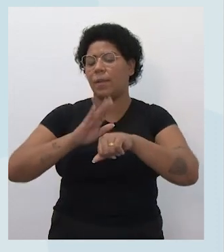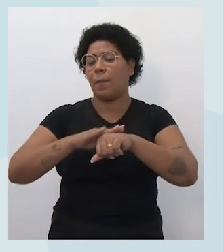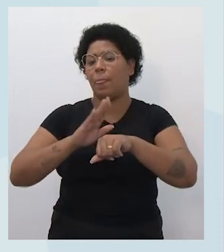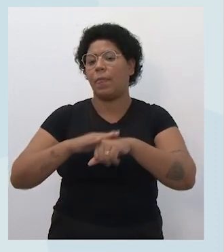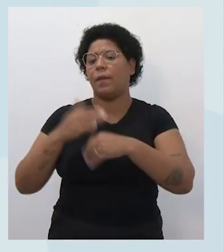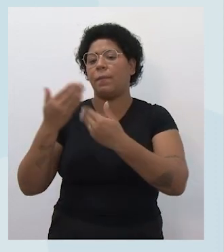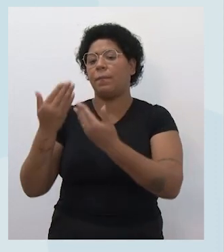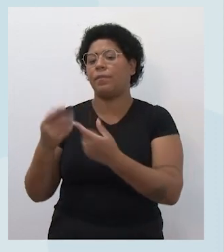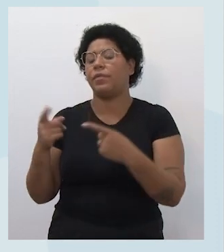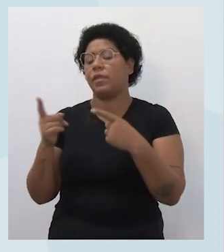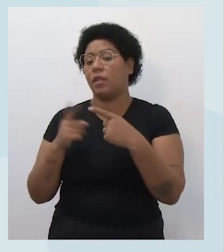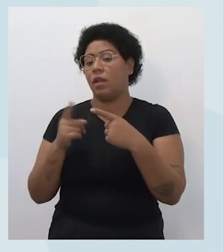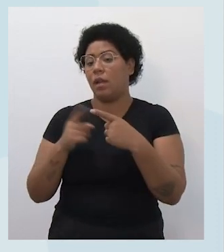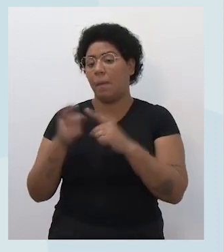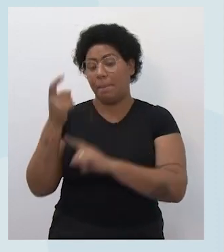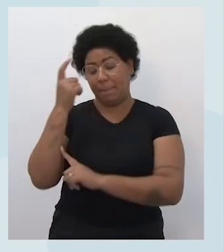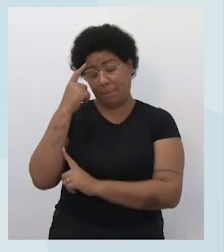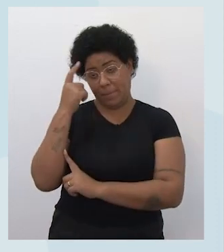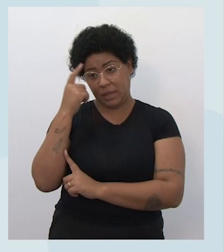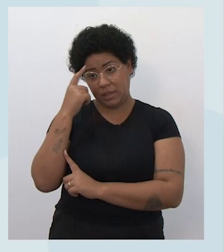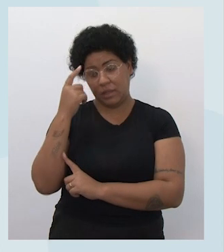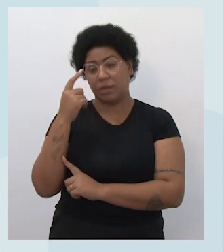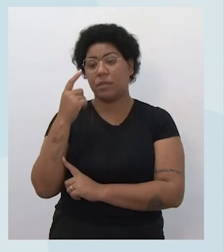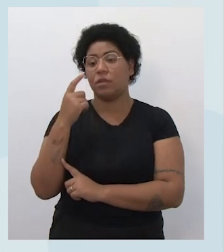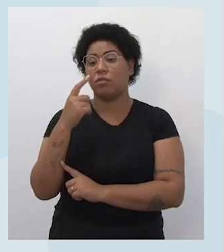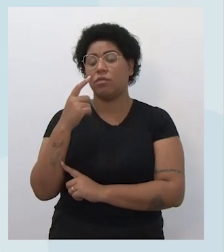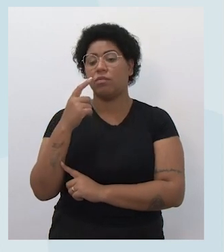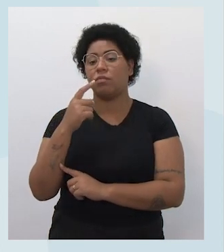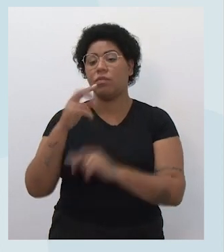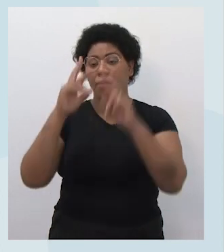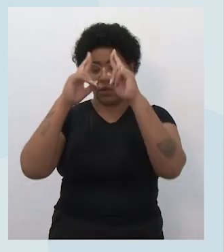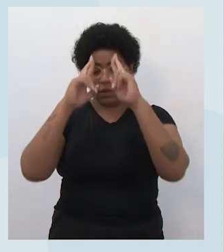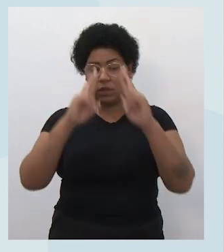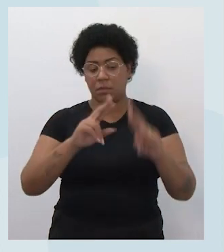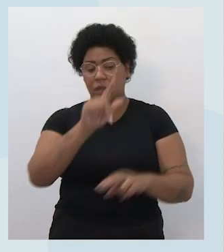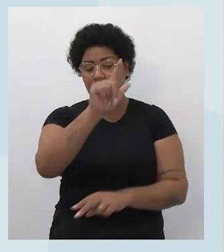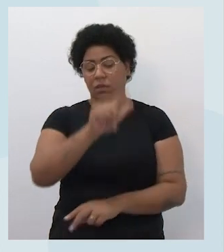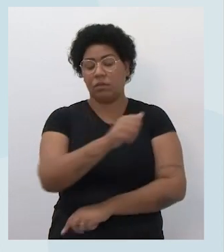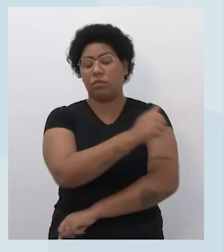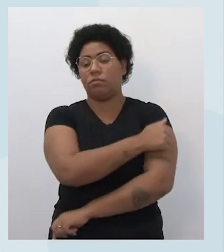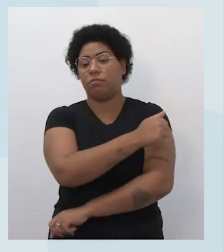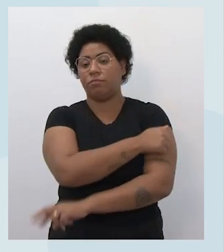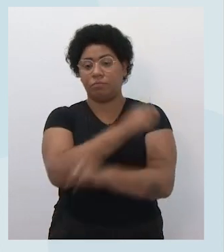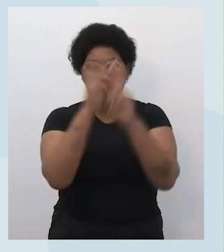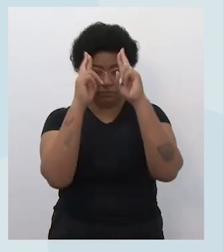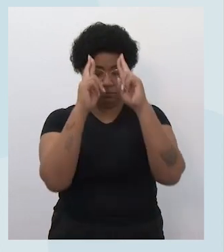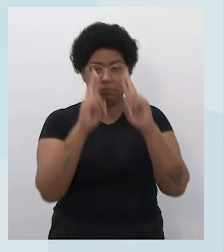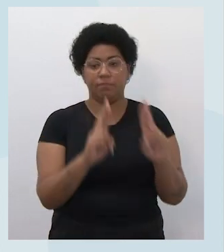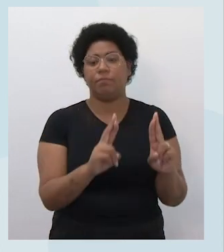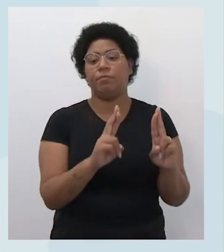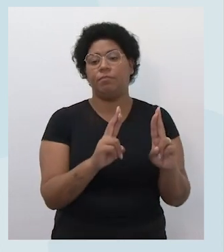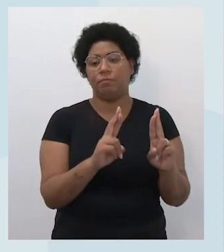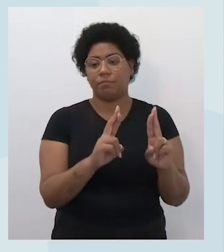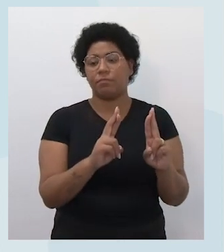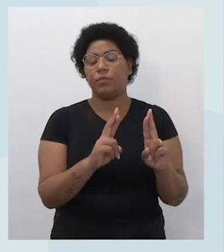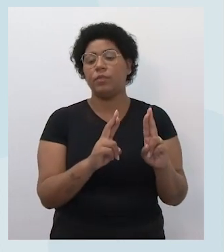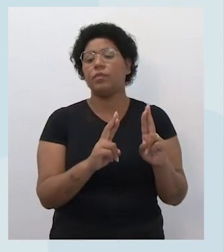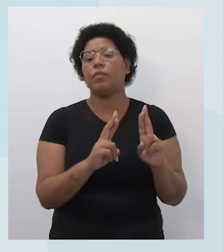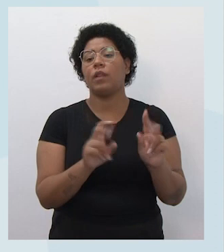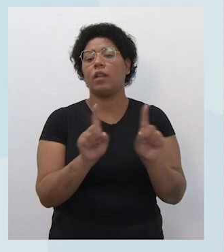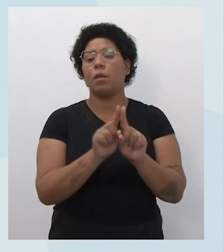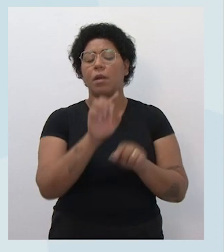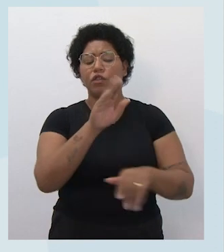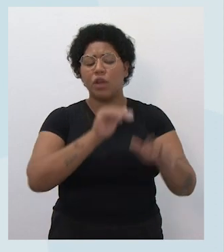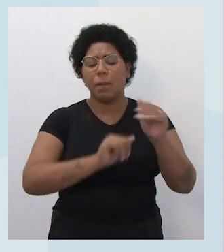nós precisamos, né, pensar na questão do respeito entre os estudantes, o respeito aos combinados feitos de forma